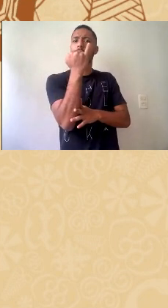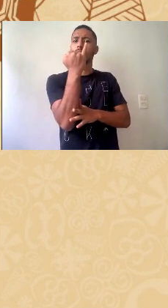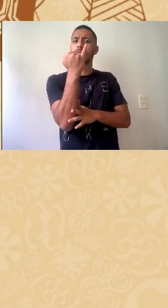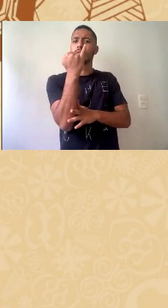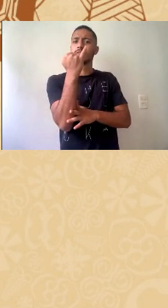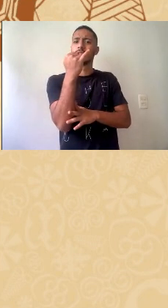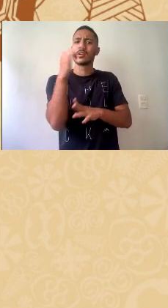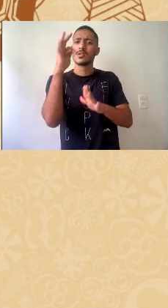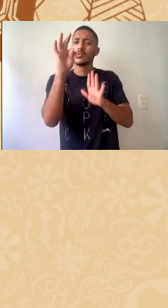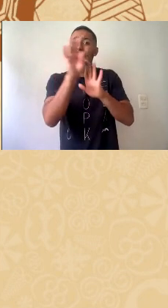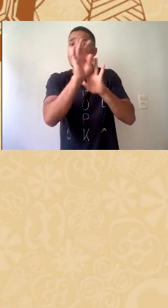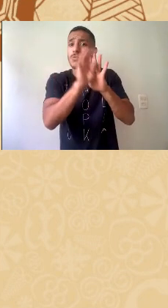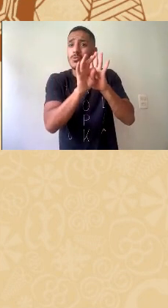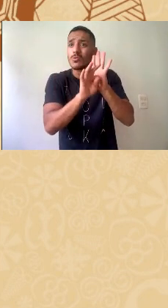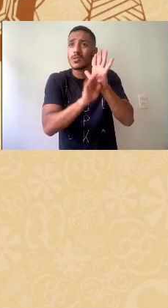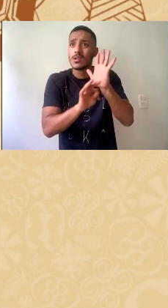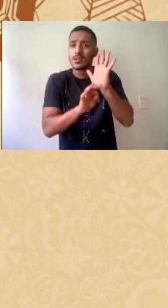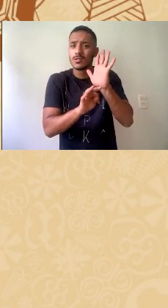narrar